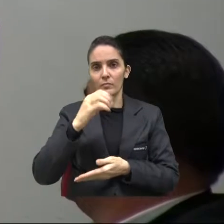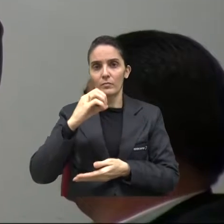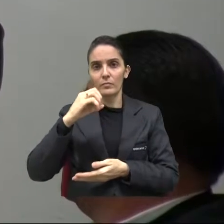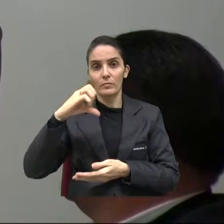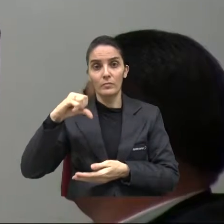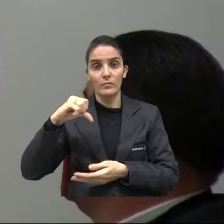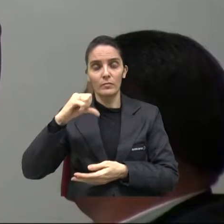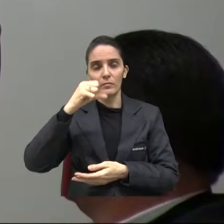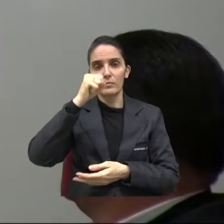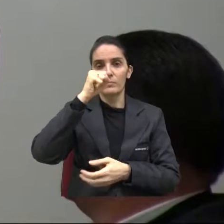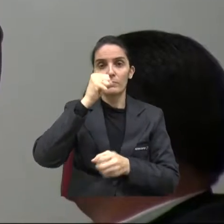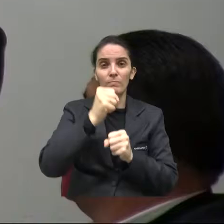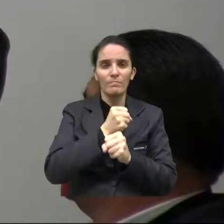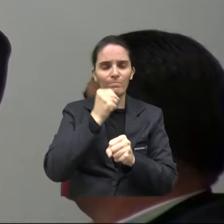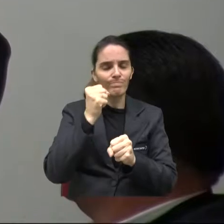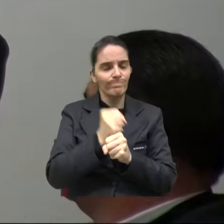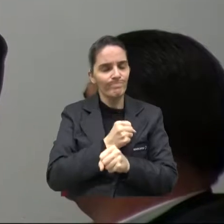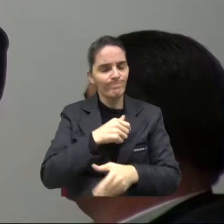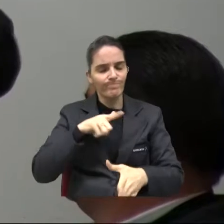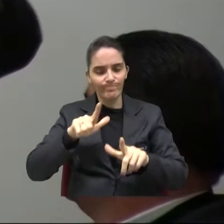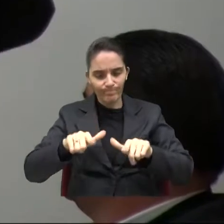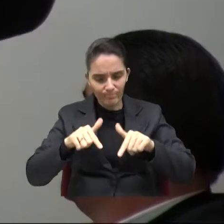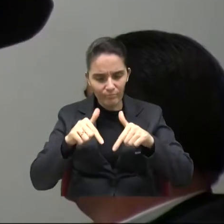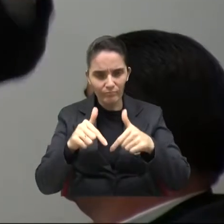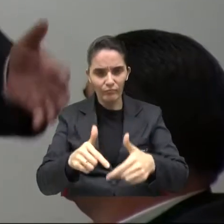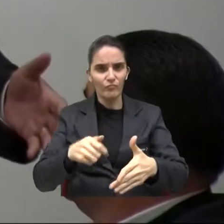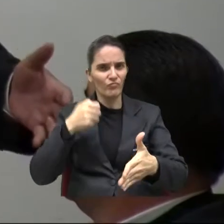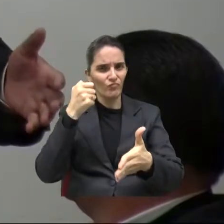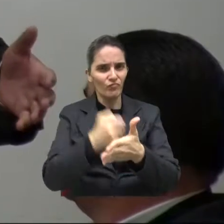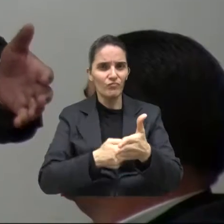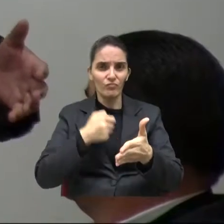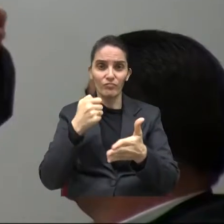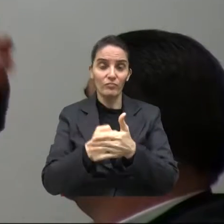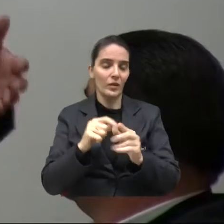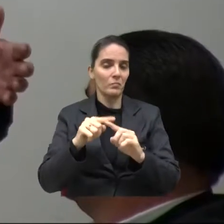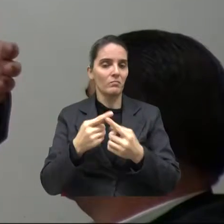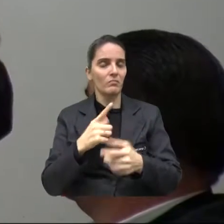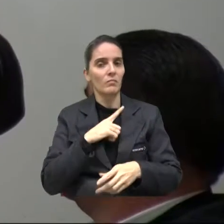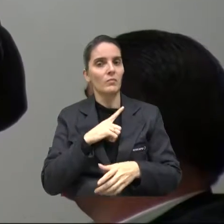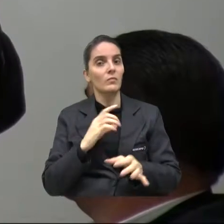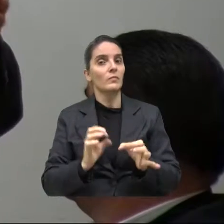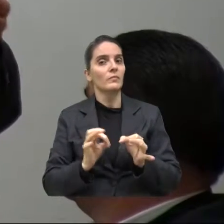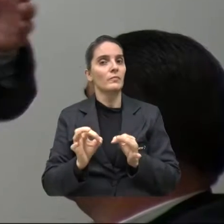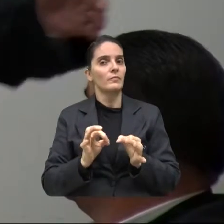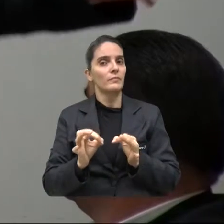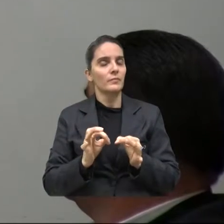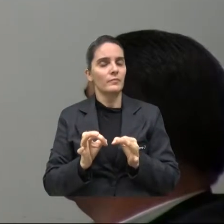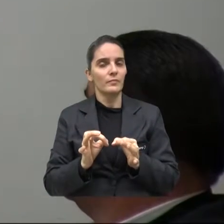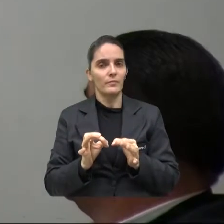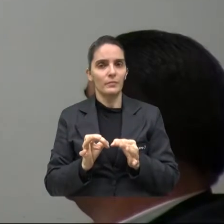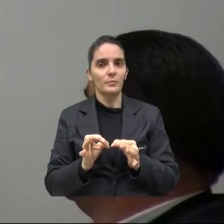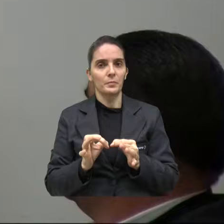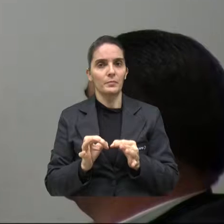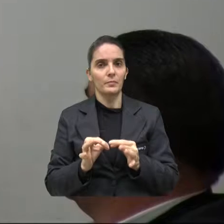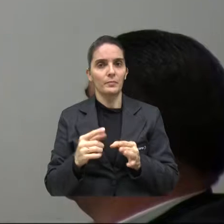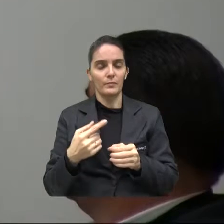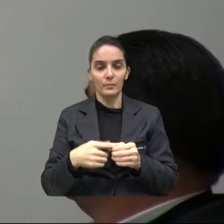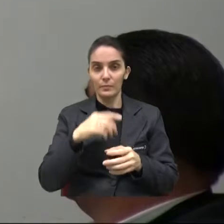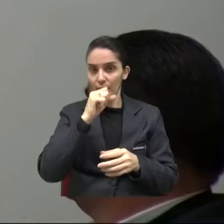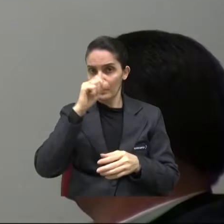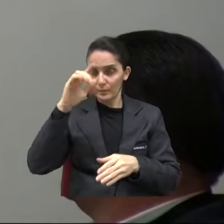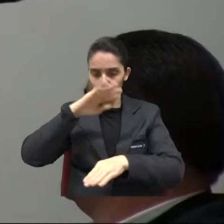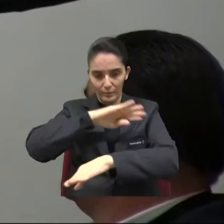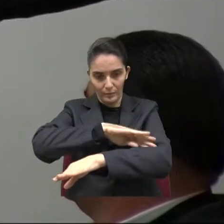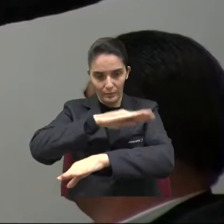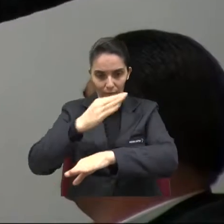foram 8 anos de luta, de corrida, de busca, mas existe projeto. O que aconteceu? Através desse projeto, Limeira, aqui no Morro Azul, que